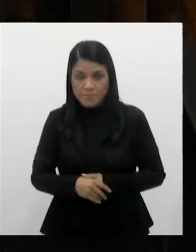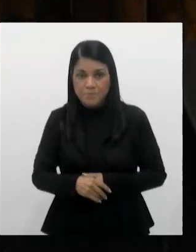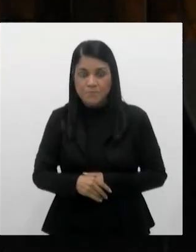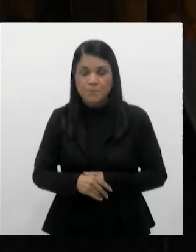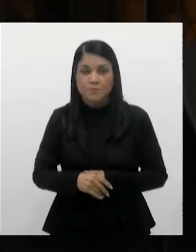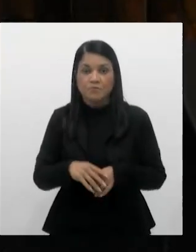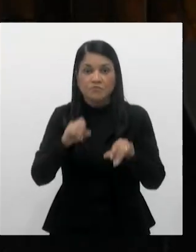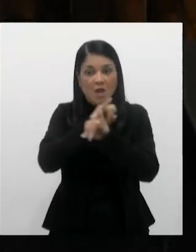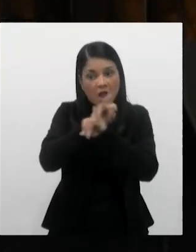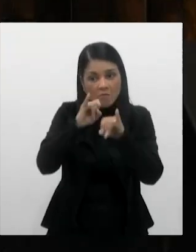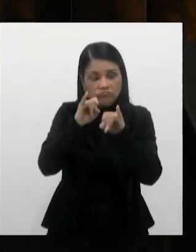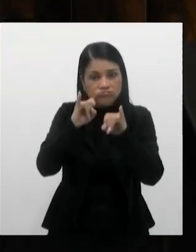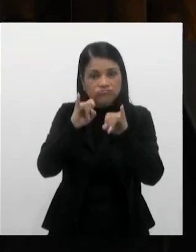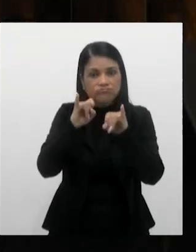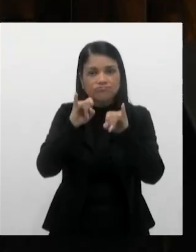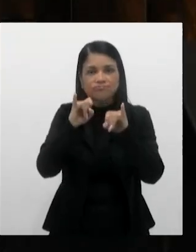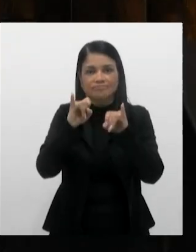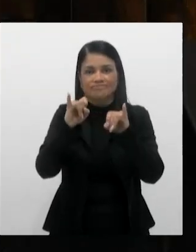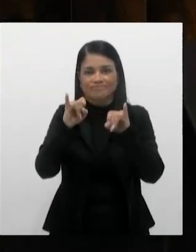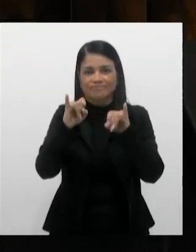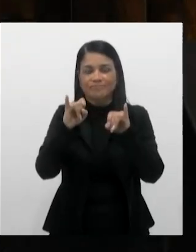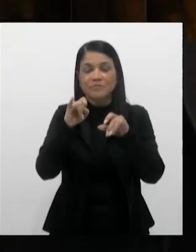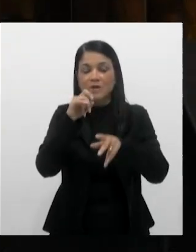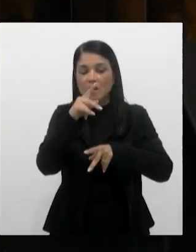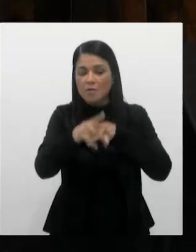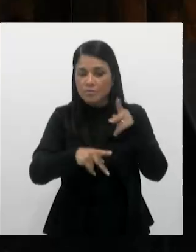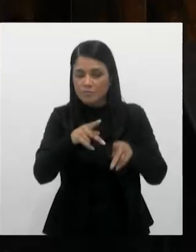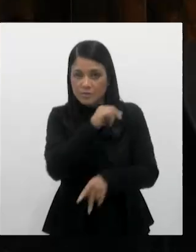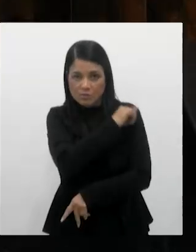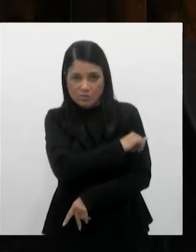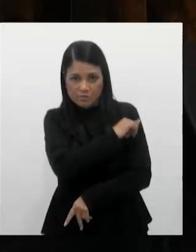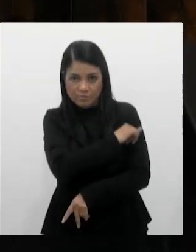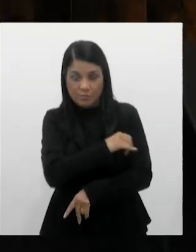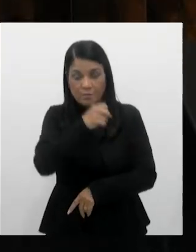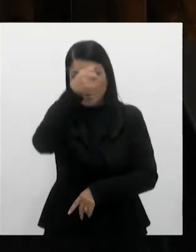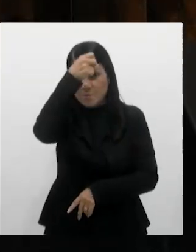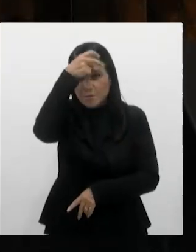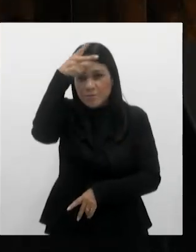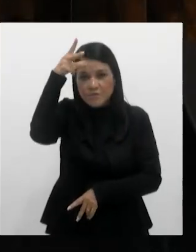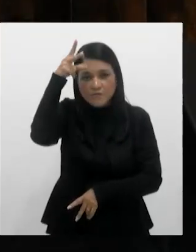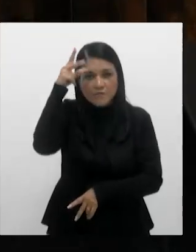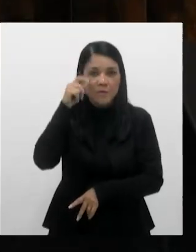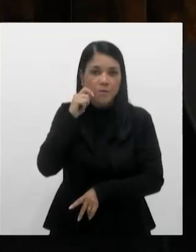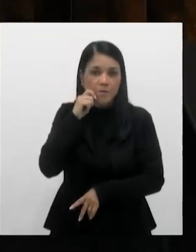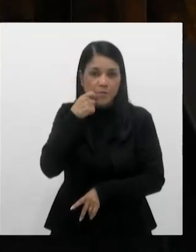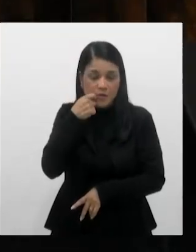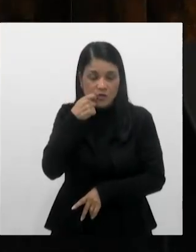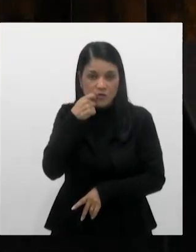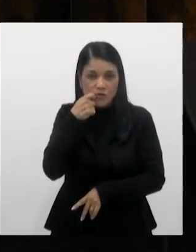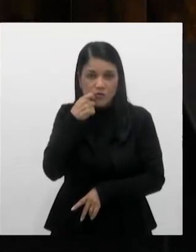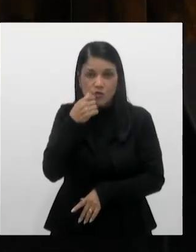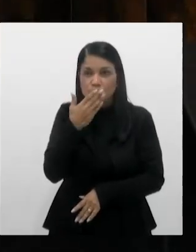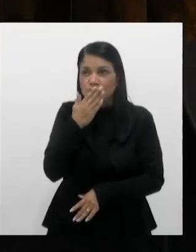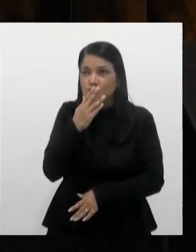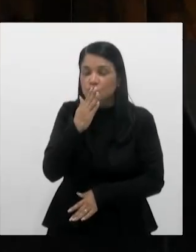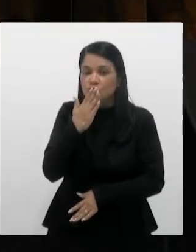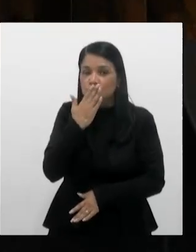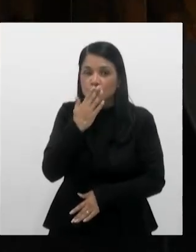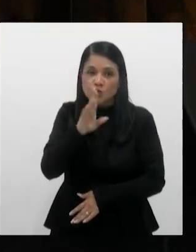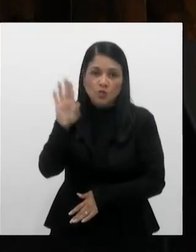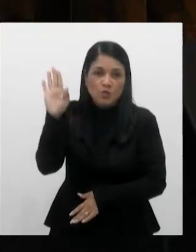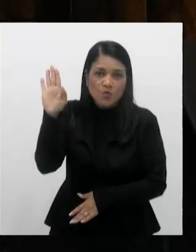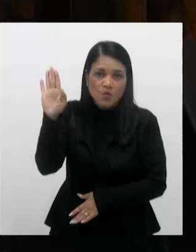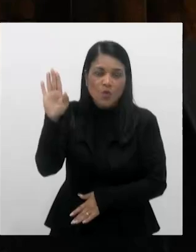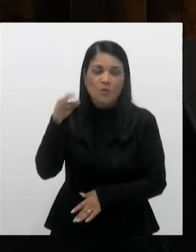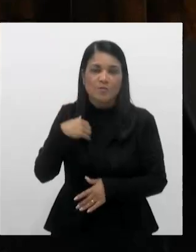um alerta à população do Rio de Janeiro, porque o prefeito Eduardo Paes jurou pelo Vasco, jurou